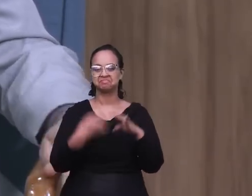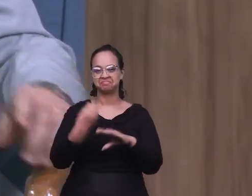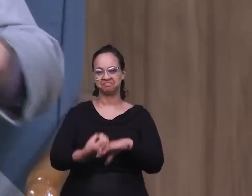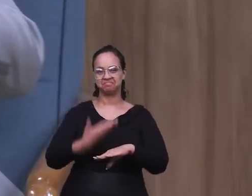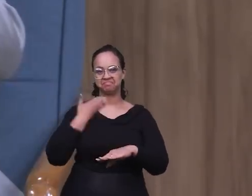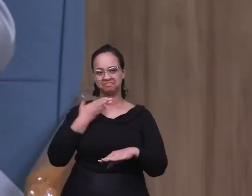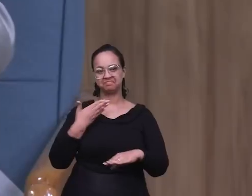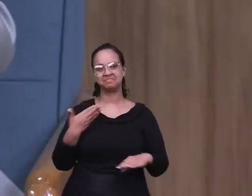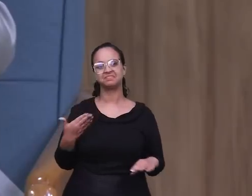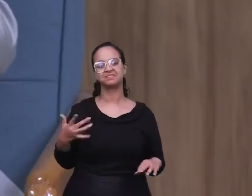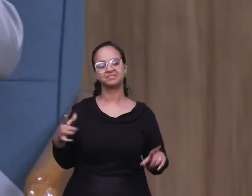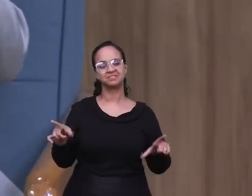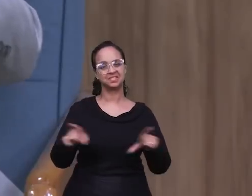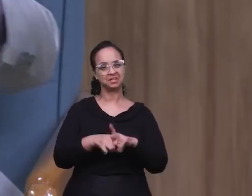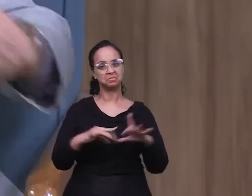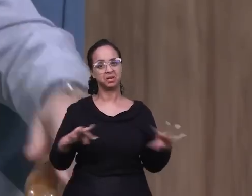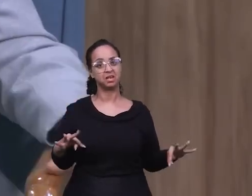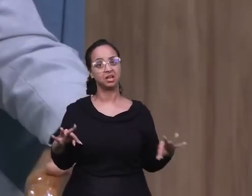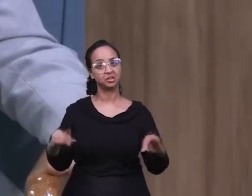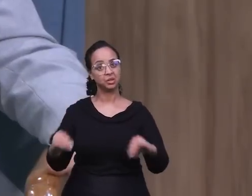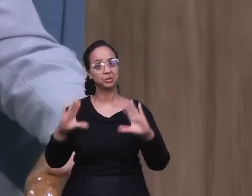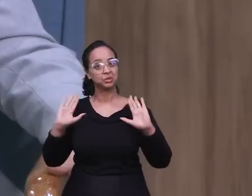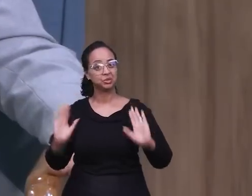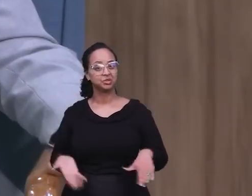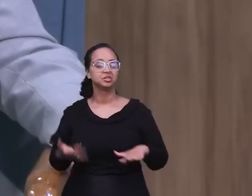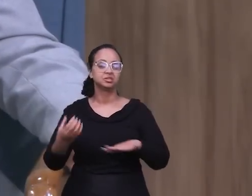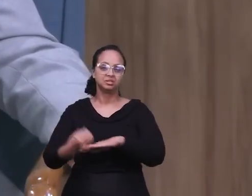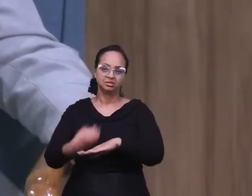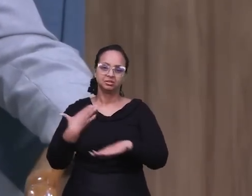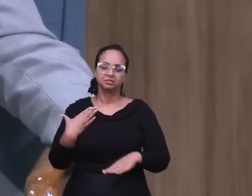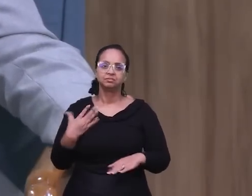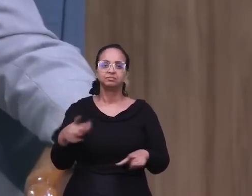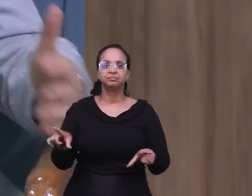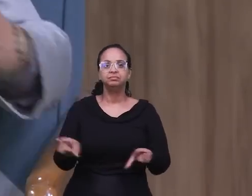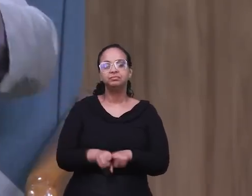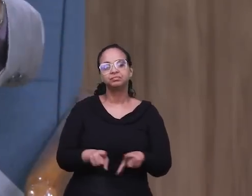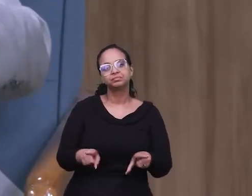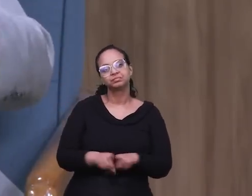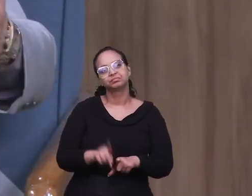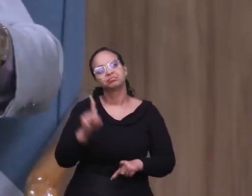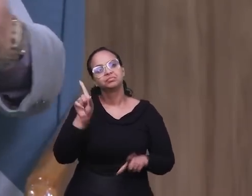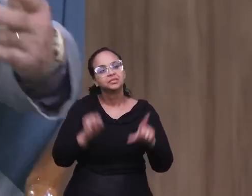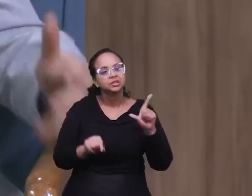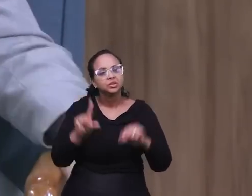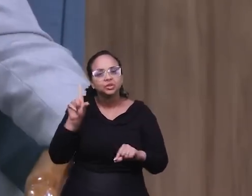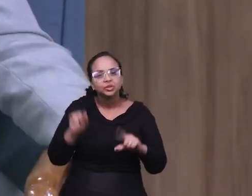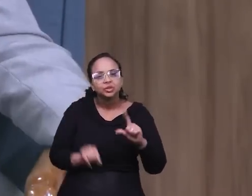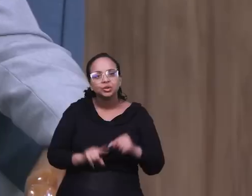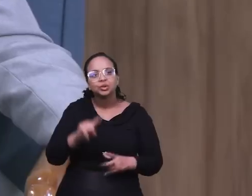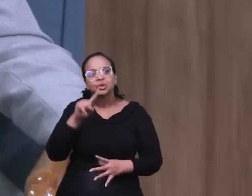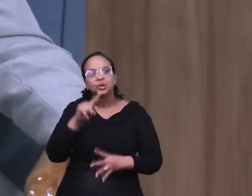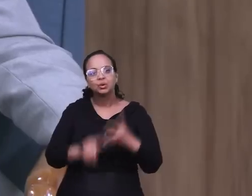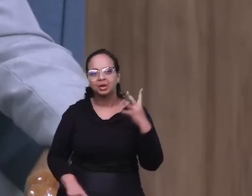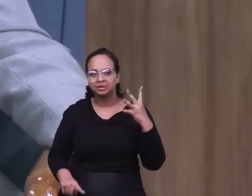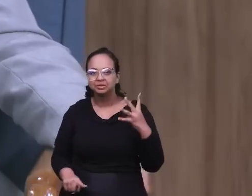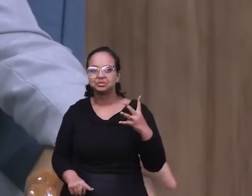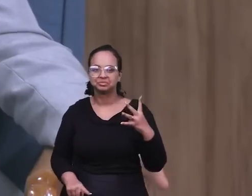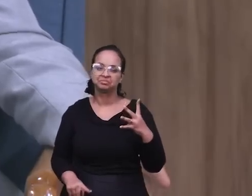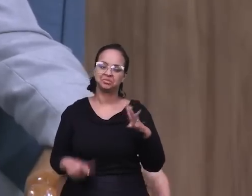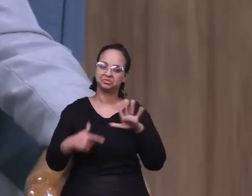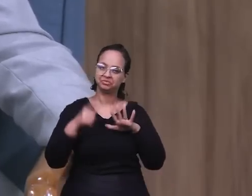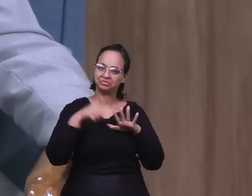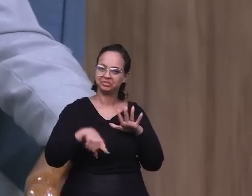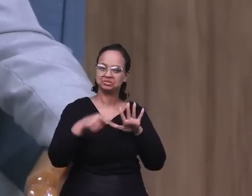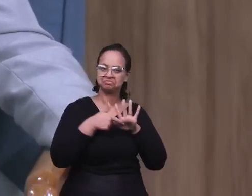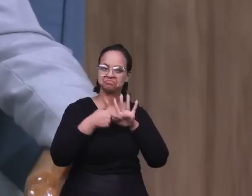suas participações, bem como a todos os demais irmãos que também enviaram. Nós acabamos por escolher essas 4 aqui para compartilhar